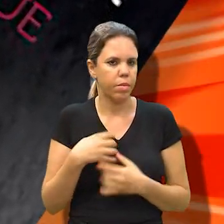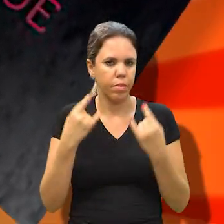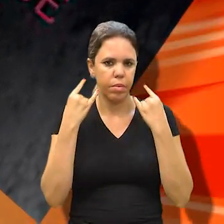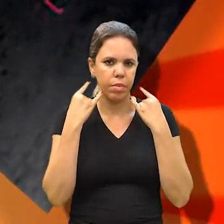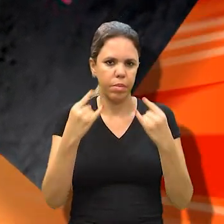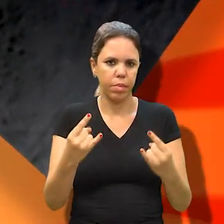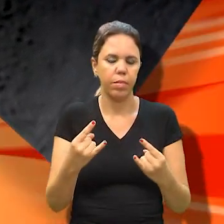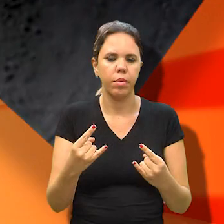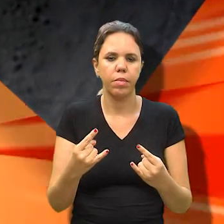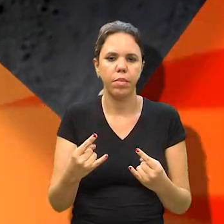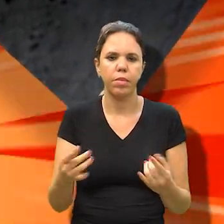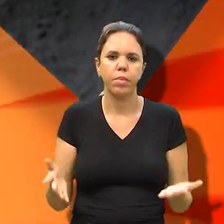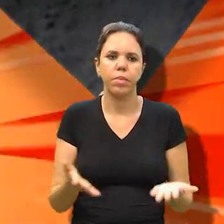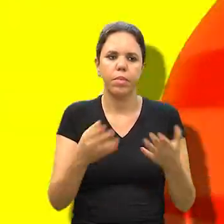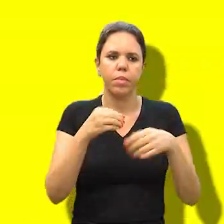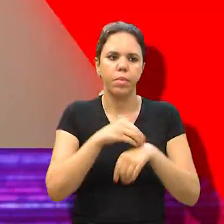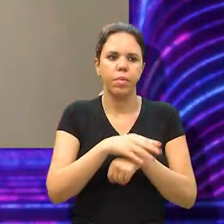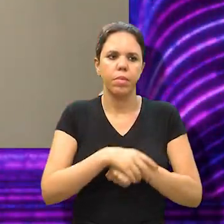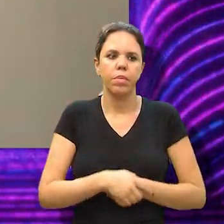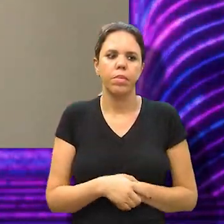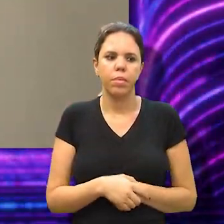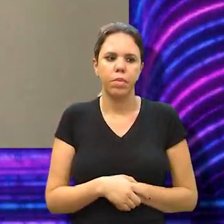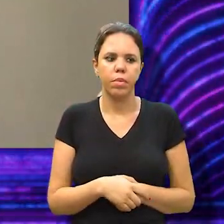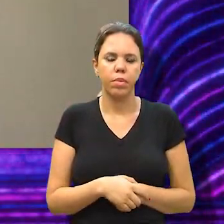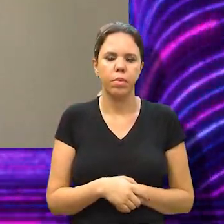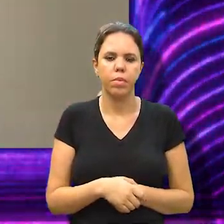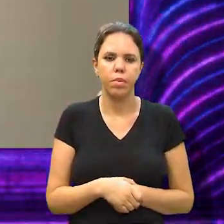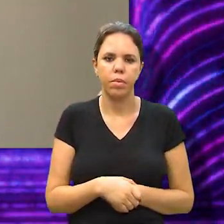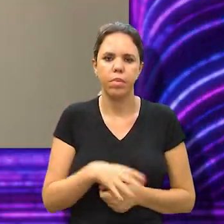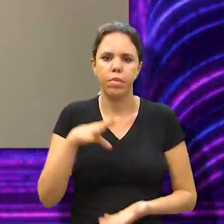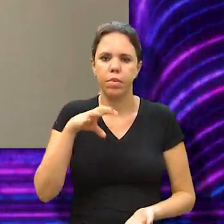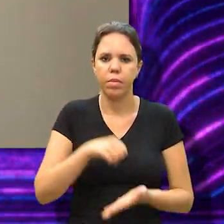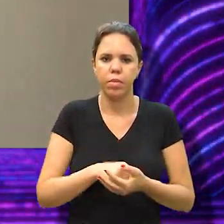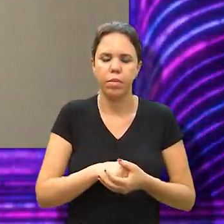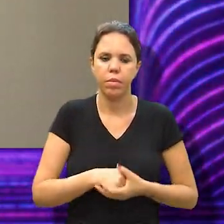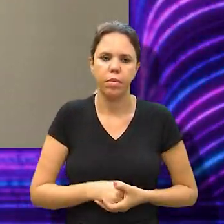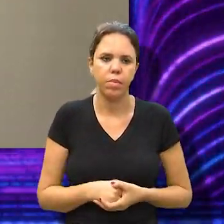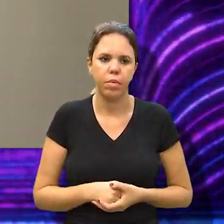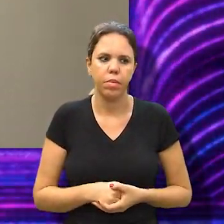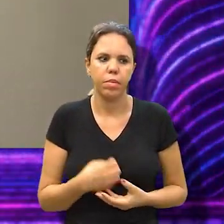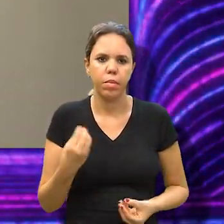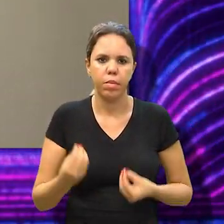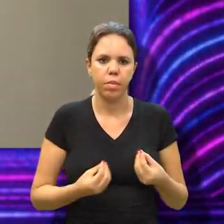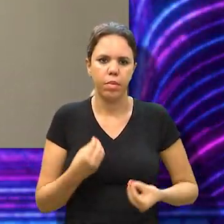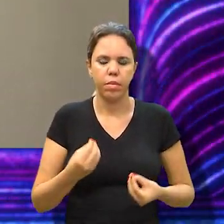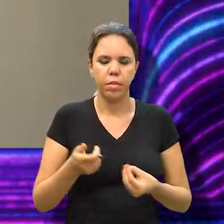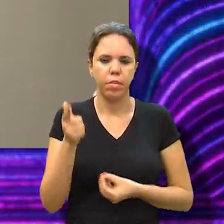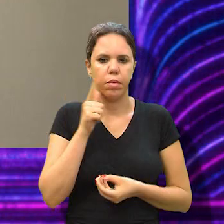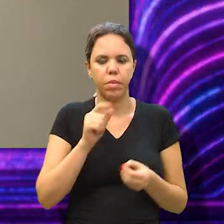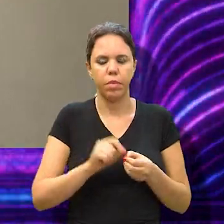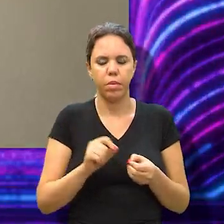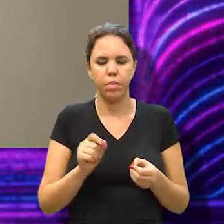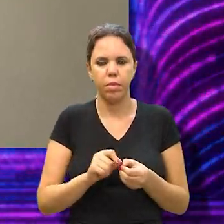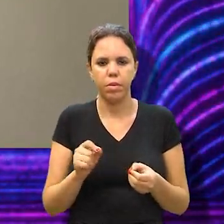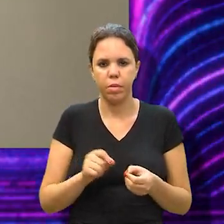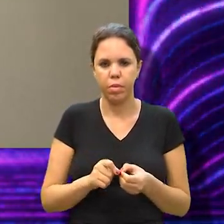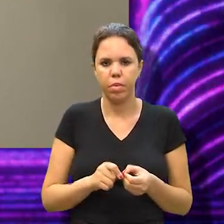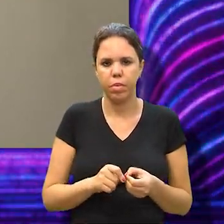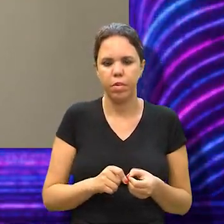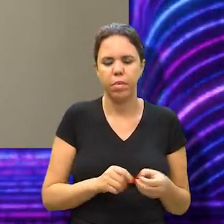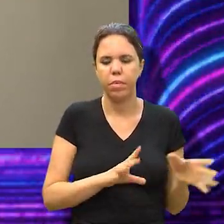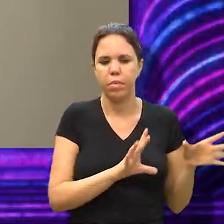forma, isso me atraiu muito, e isso eu levei para a minha escrita, né? Como que eles conseguem fazer